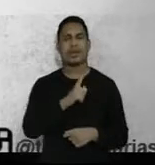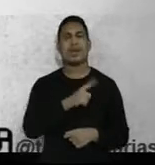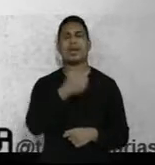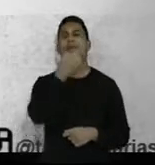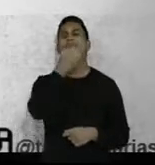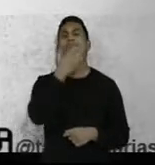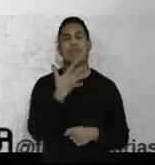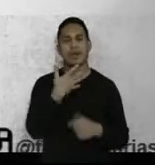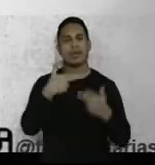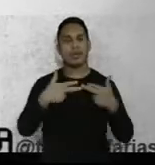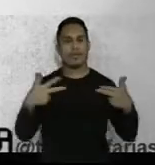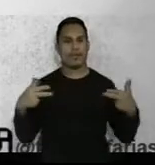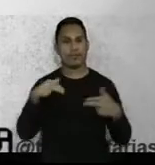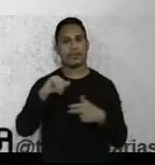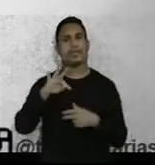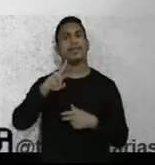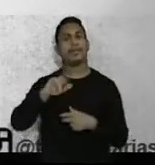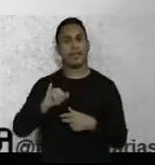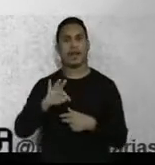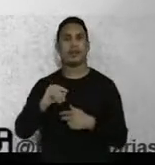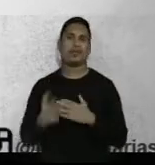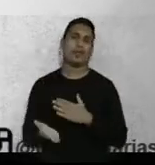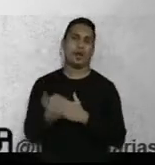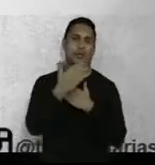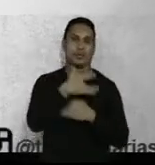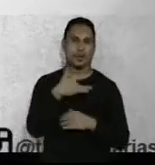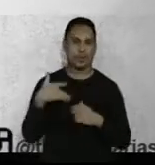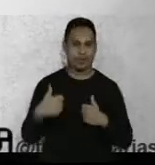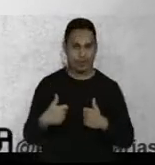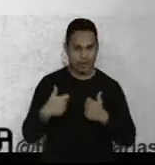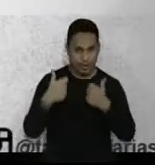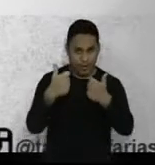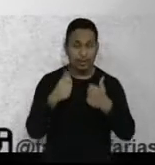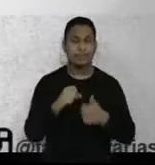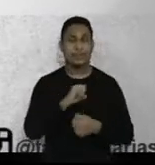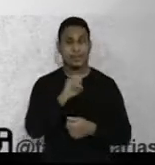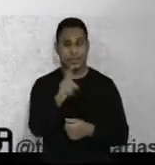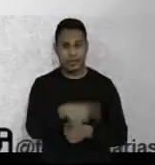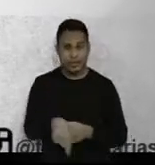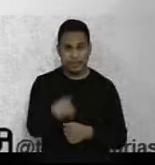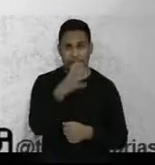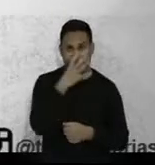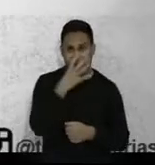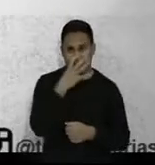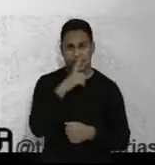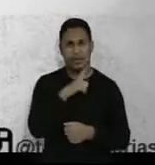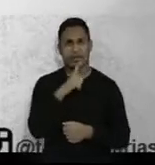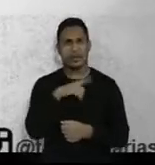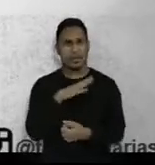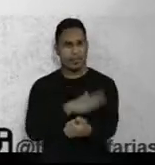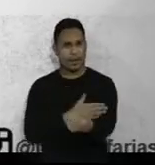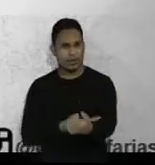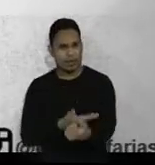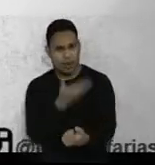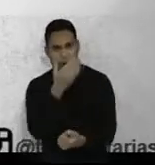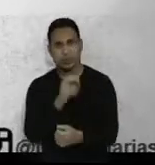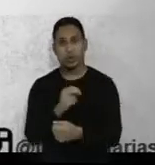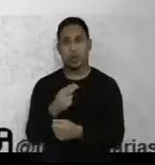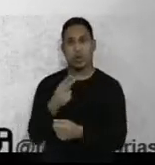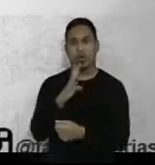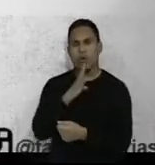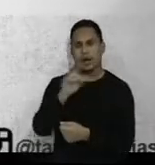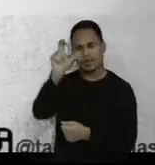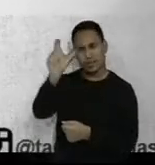para performance esportiva. Então, se você que está assistindo tem pressão alta, sabe de quem tem, fica de olho, porque daqui a pouco as dicas que eu vou trazer também